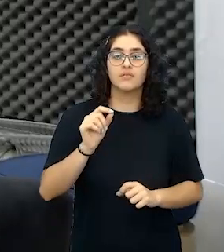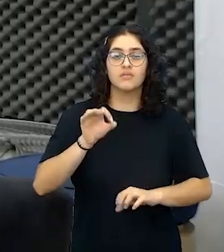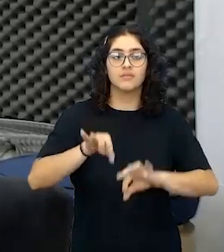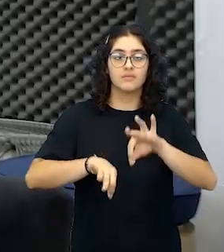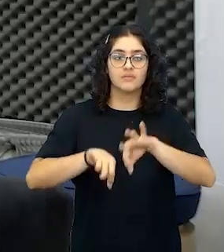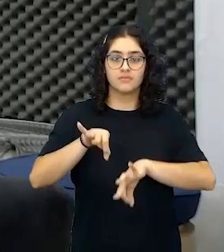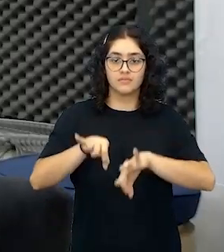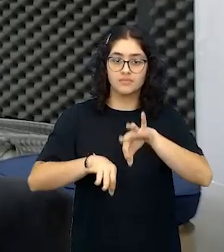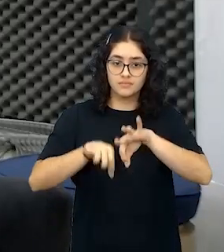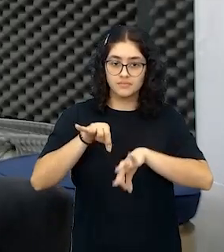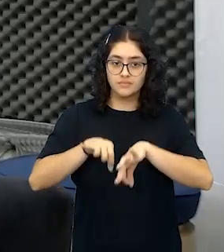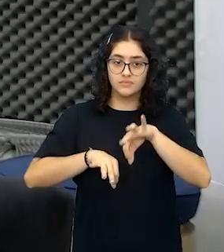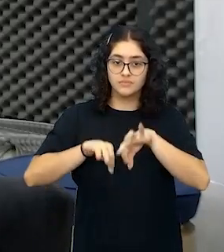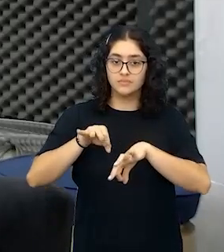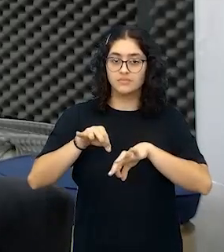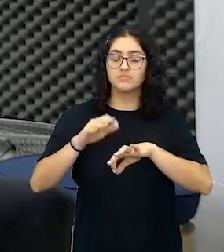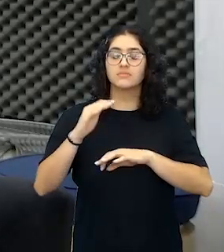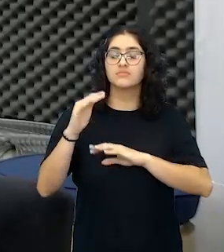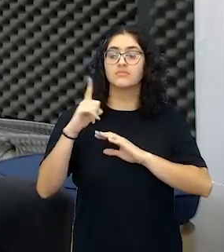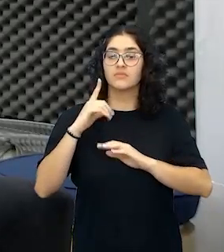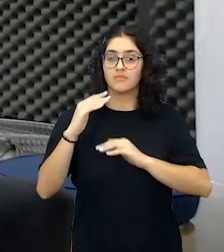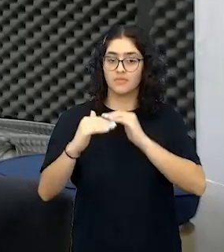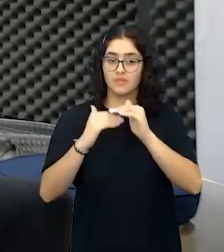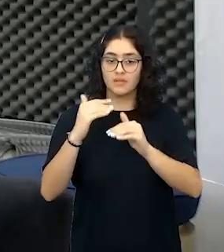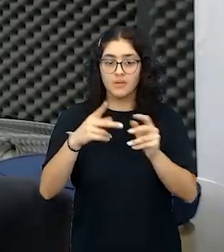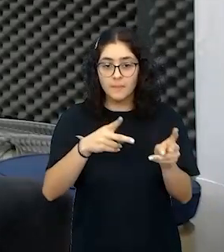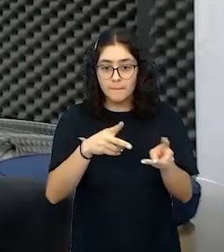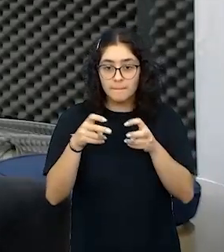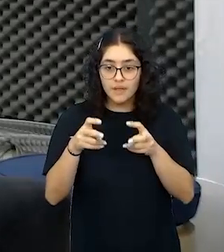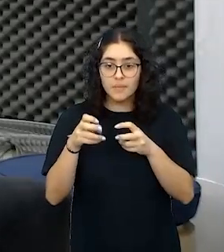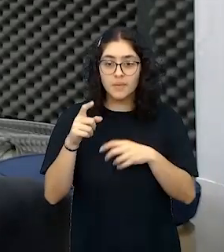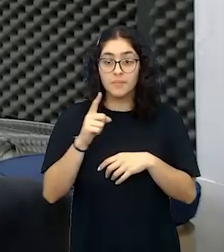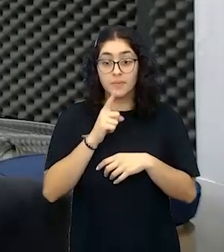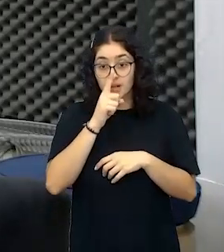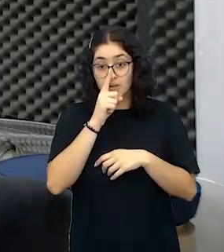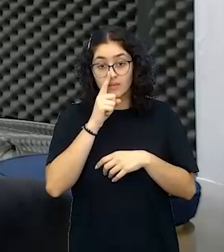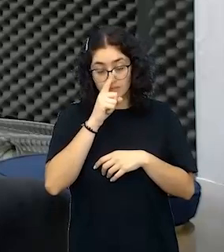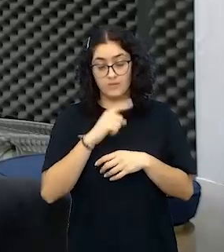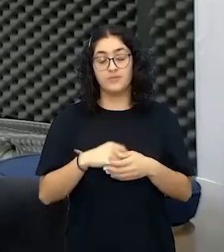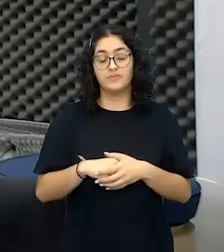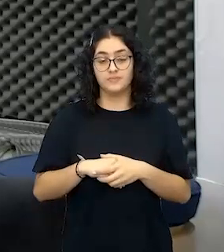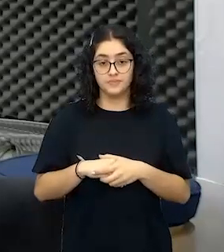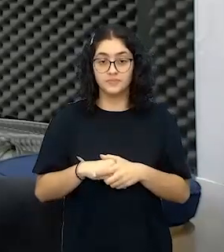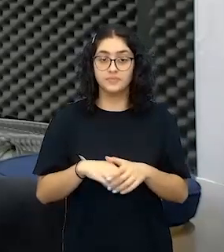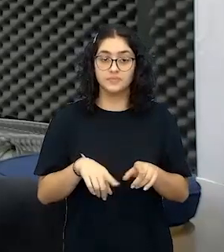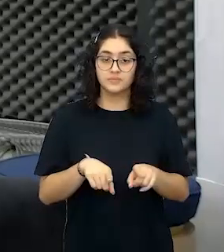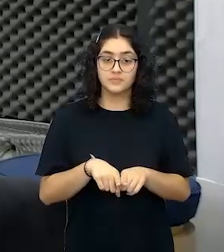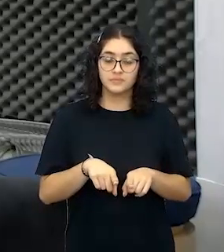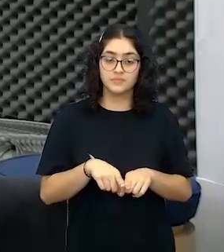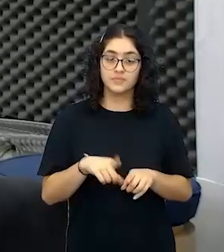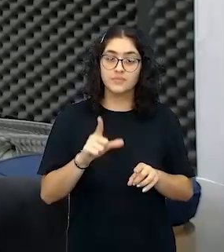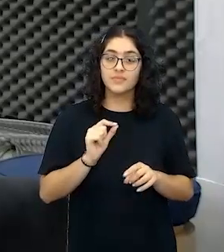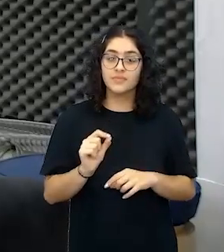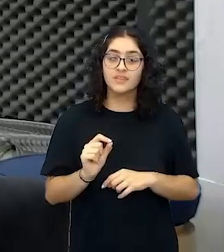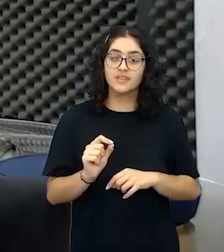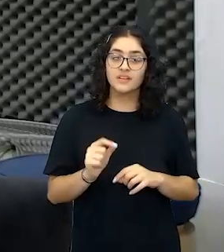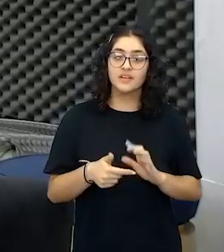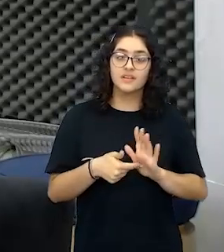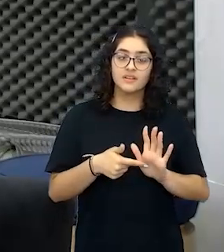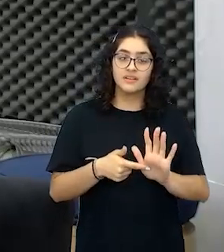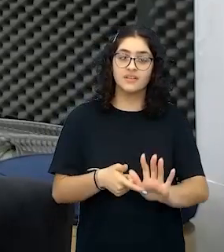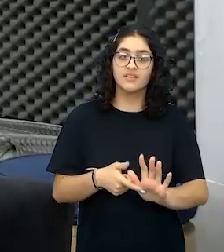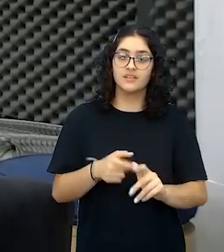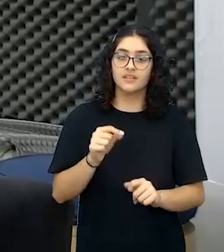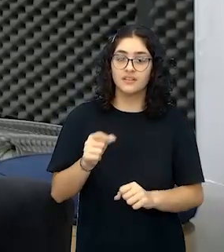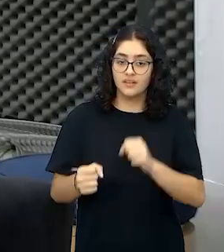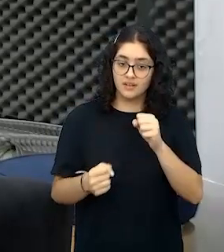que nós desenvolvemos, foi a primeira sobre percepção de risco e plano de contingência, que nós tivemos a felicidade de apresentar